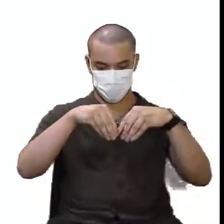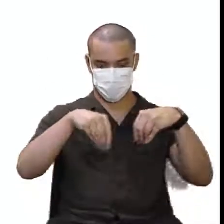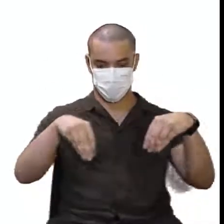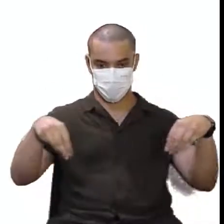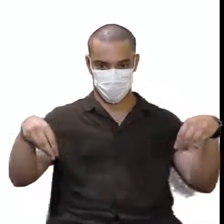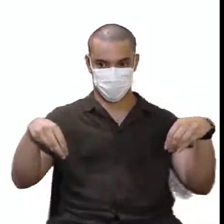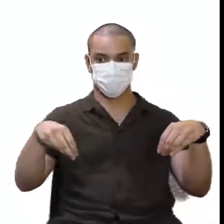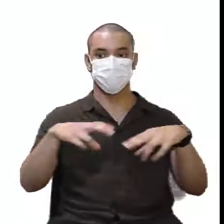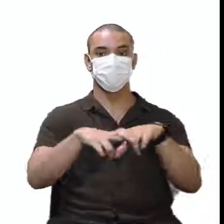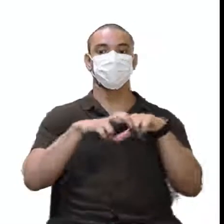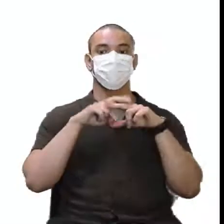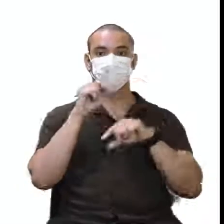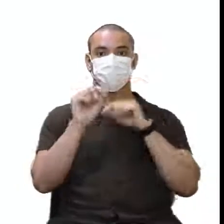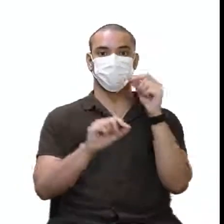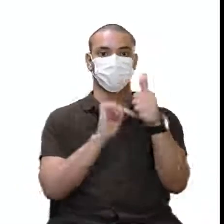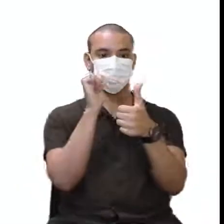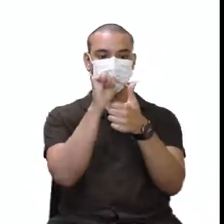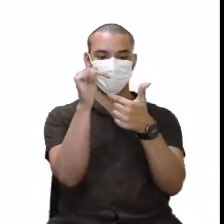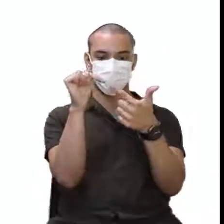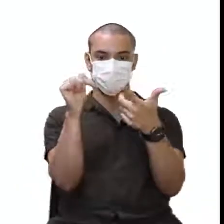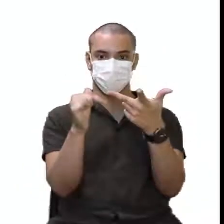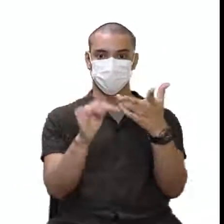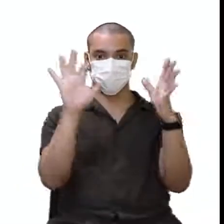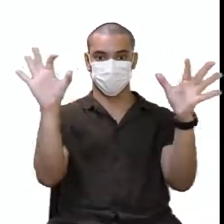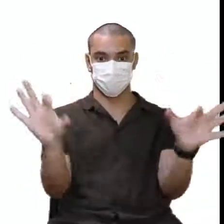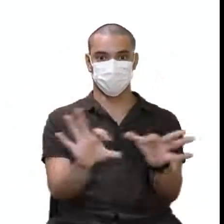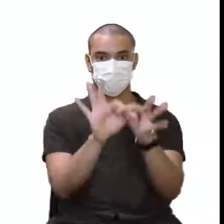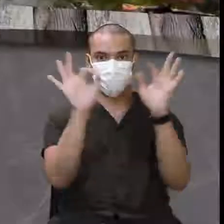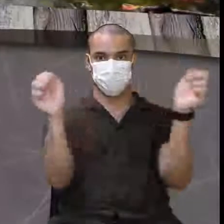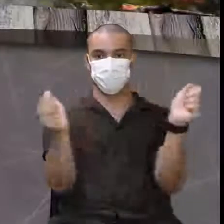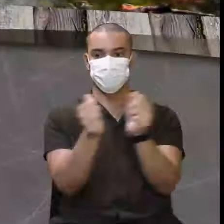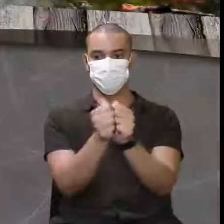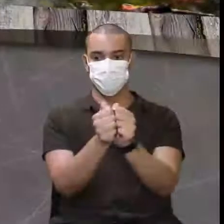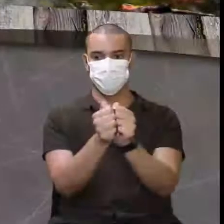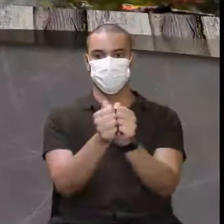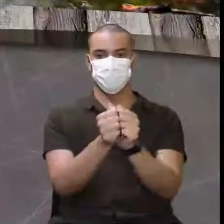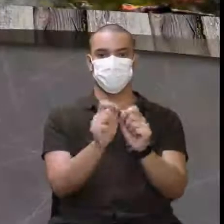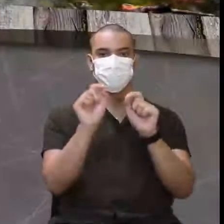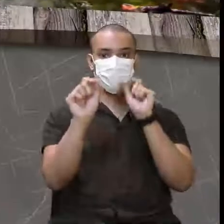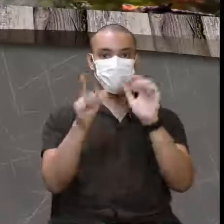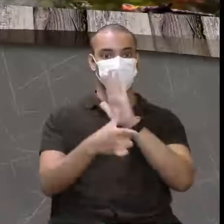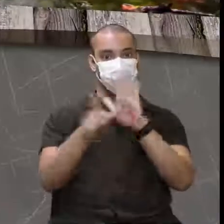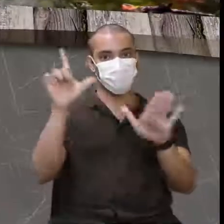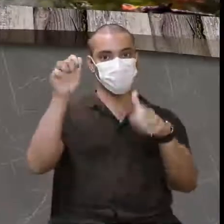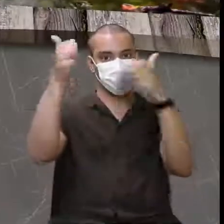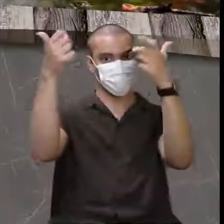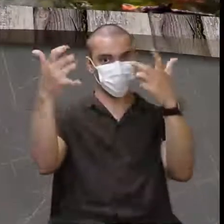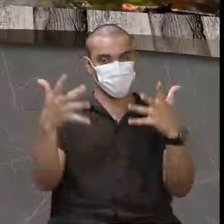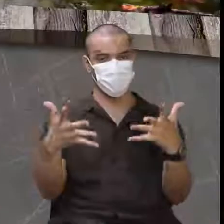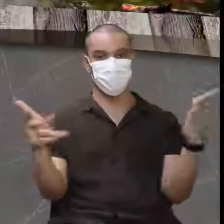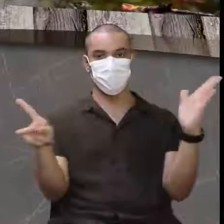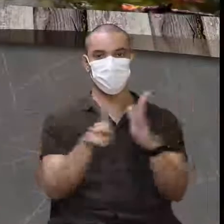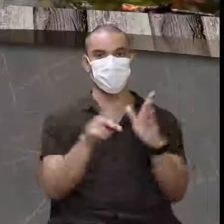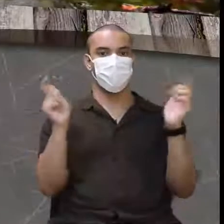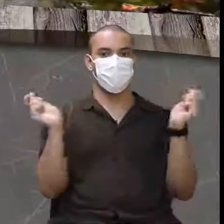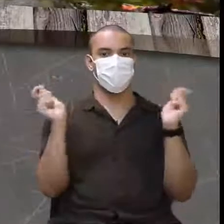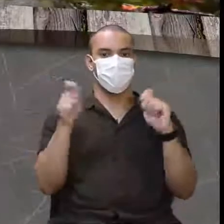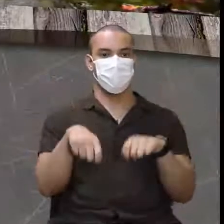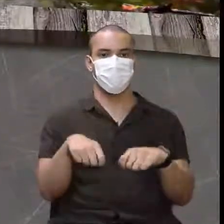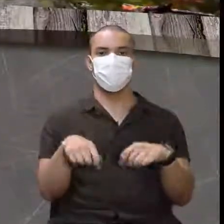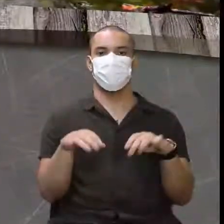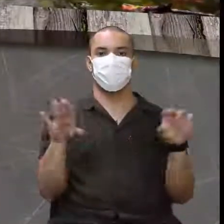Beleza? Então, esses 3 pontos ligados àquela questão lá anterior de capacidade de